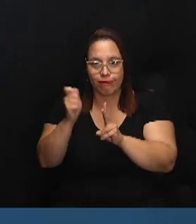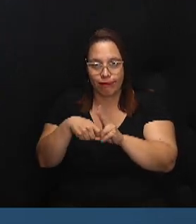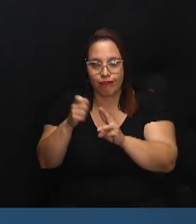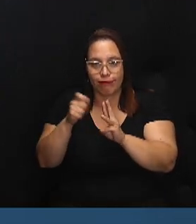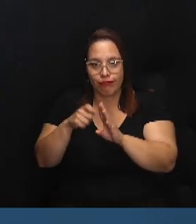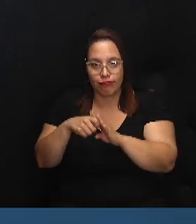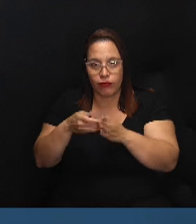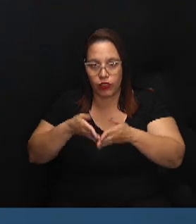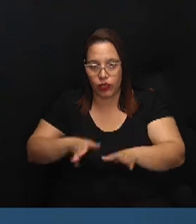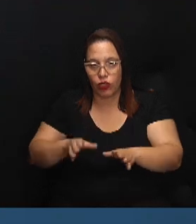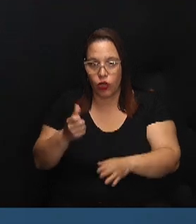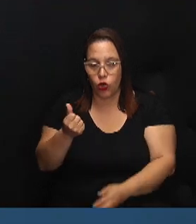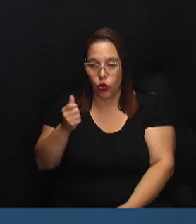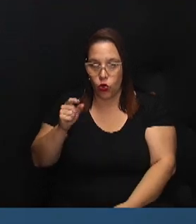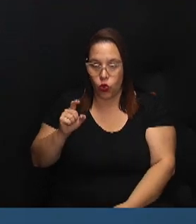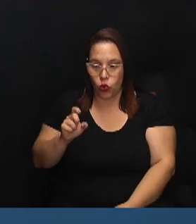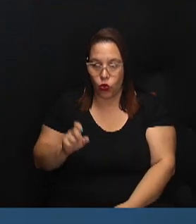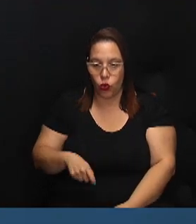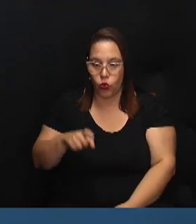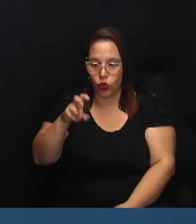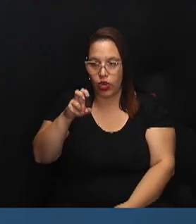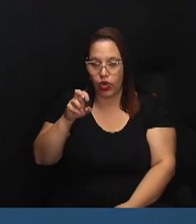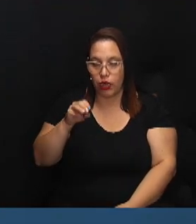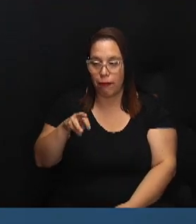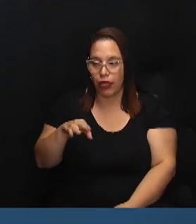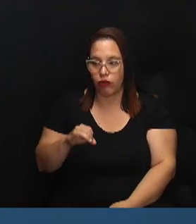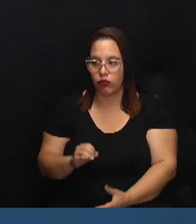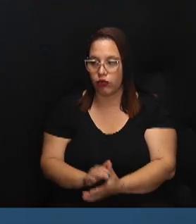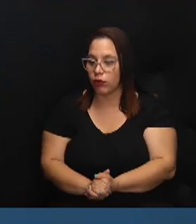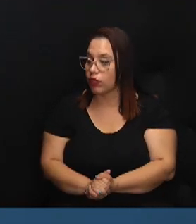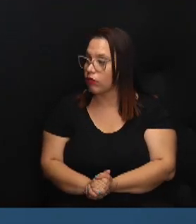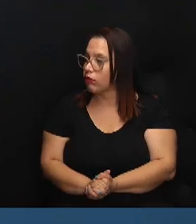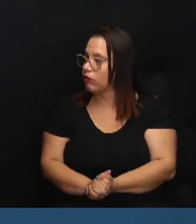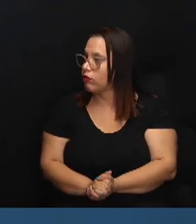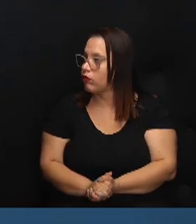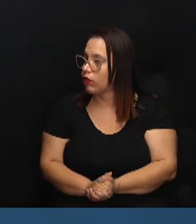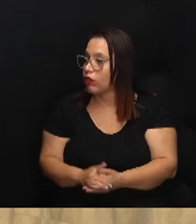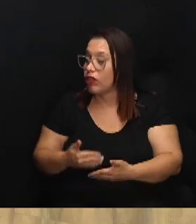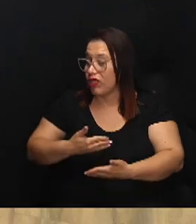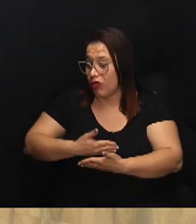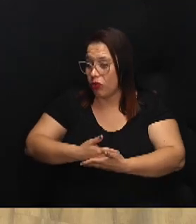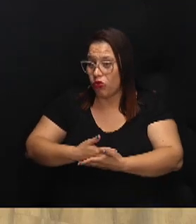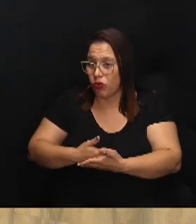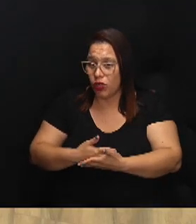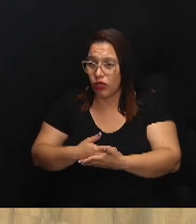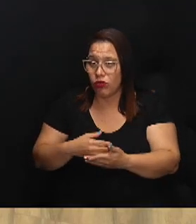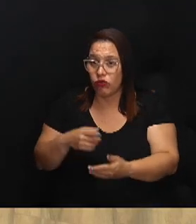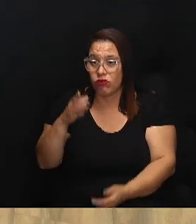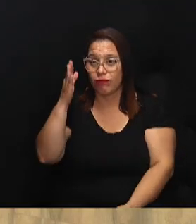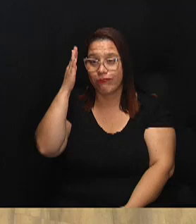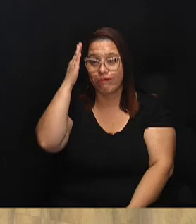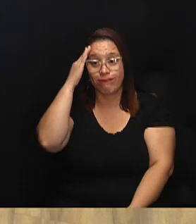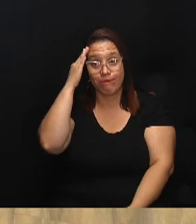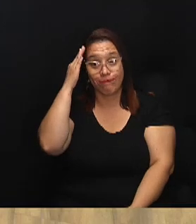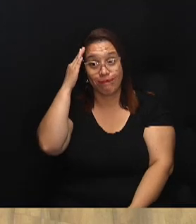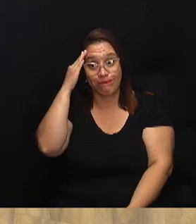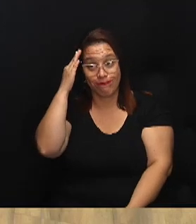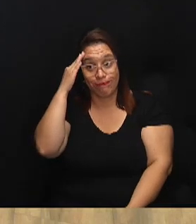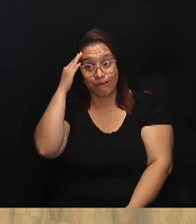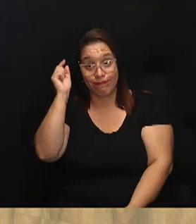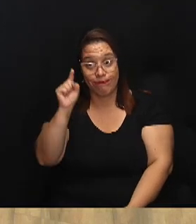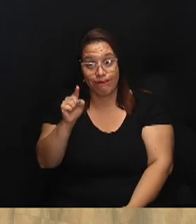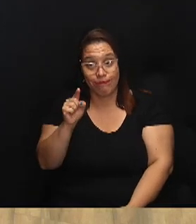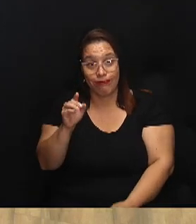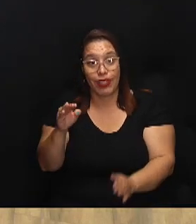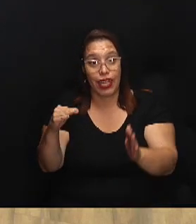Ele nasceu com 1,5 kg, né? E aí, então, a gente também, quando tem o filho prematuro, aí que você entende que ele vai ter que ficar ali